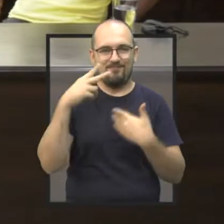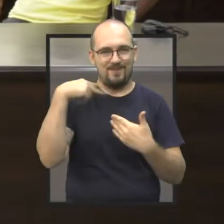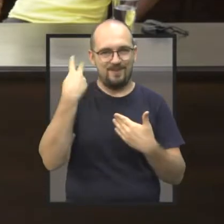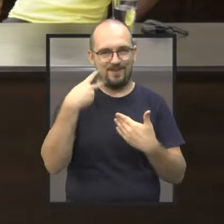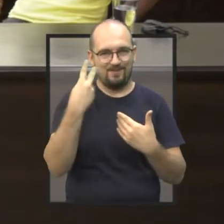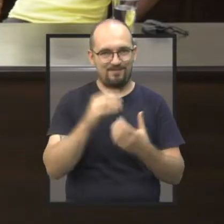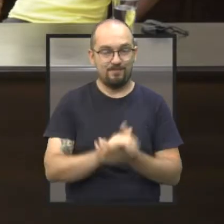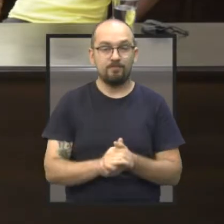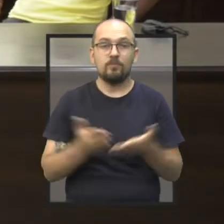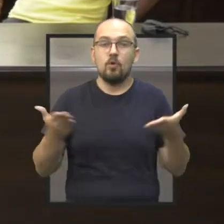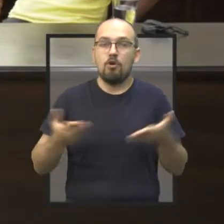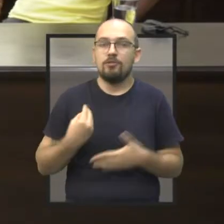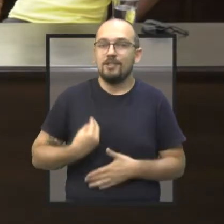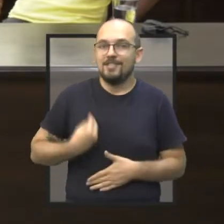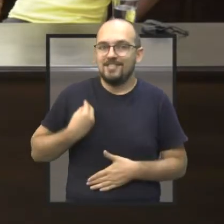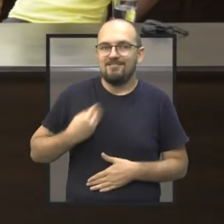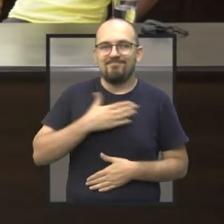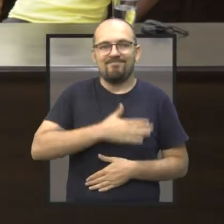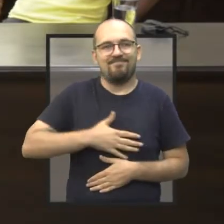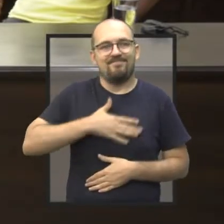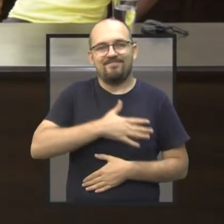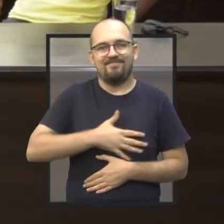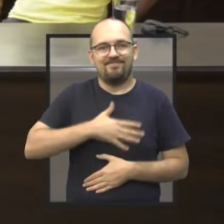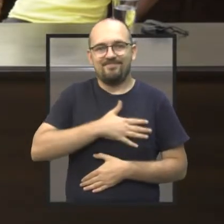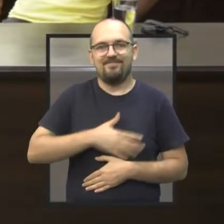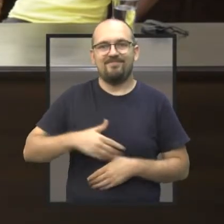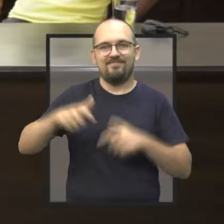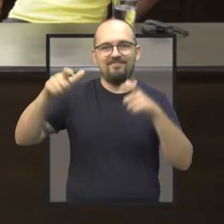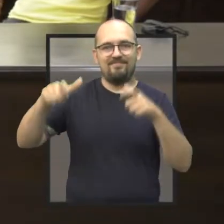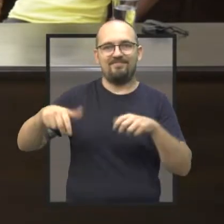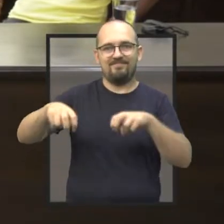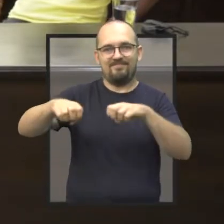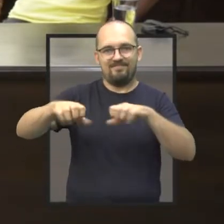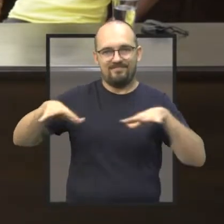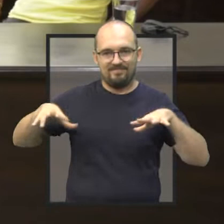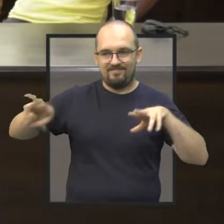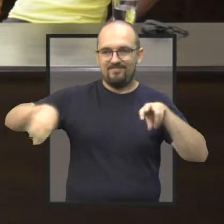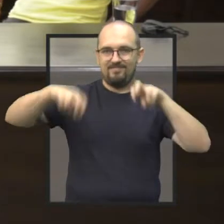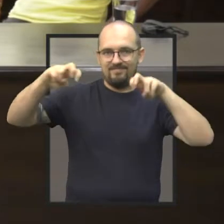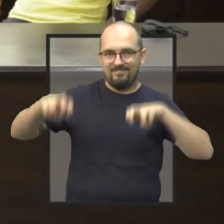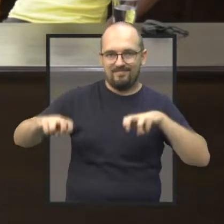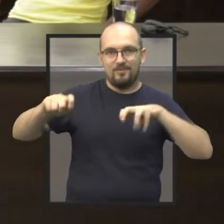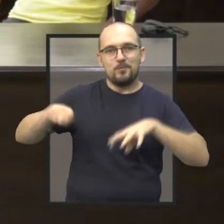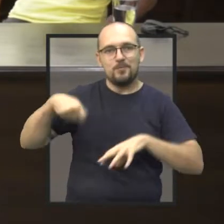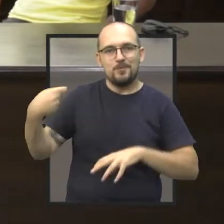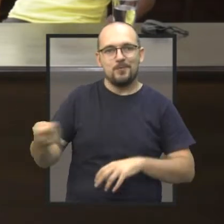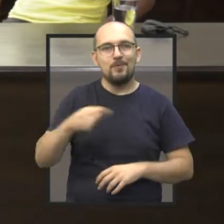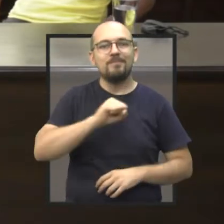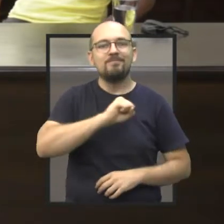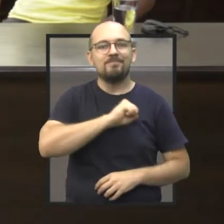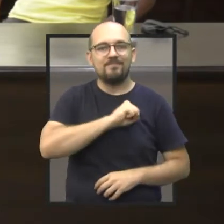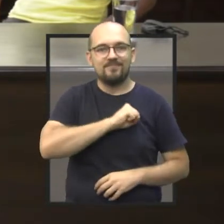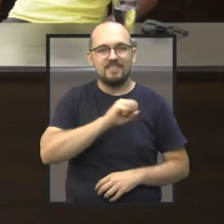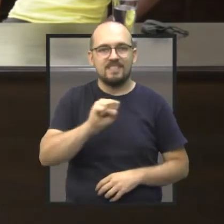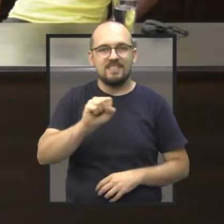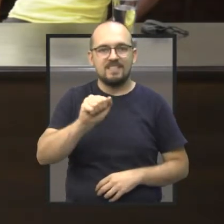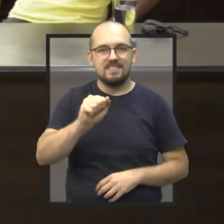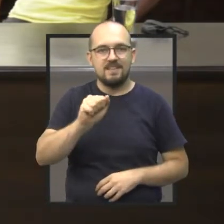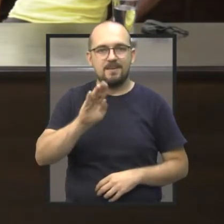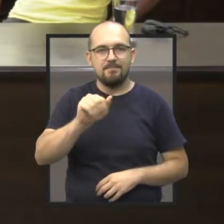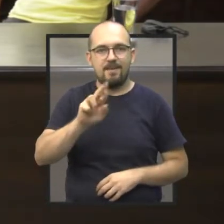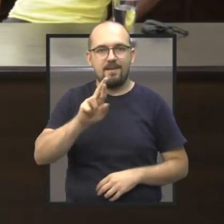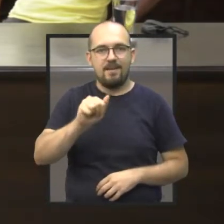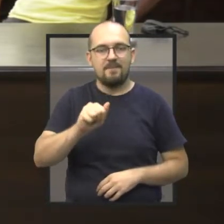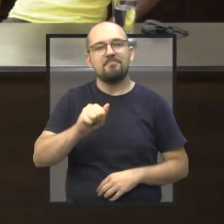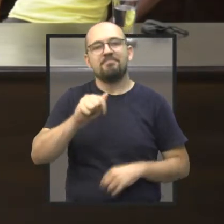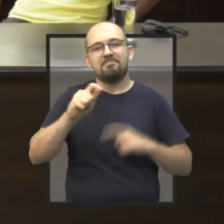E nesta edição, eu tenho o prazer em receber aqui no plenário da Câmara Municipal o vereador Sabará, do distrito de Potunduva. Sabará,